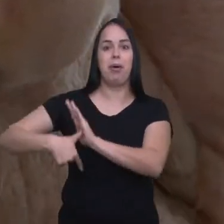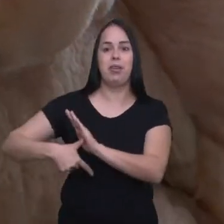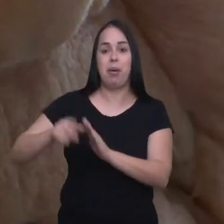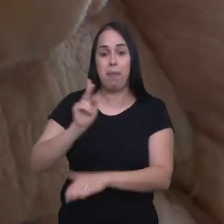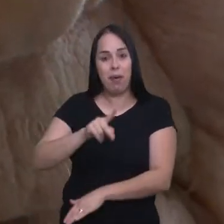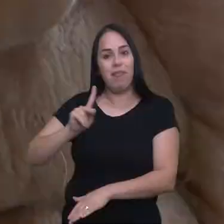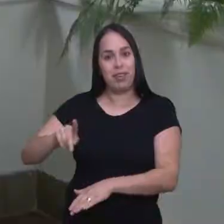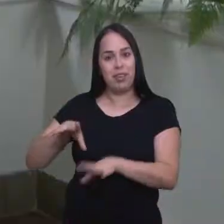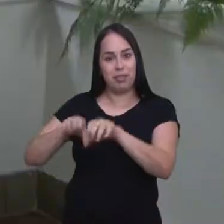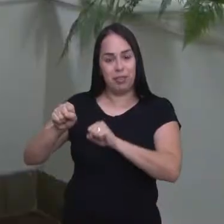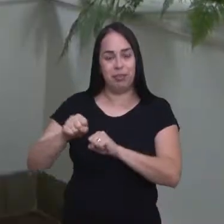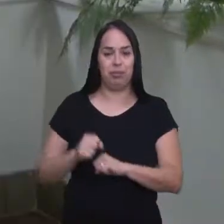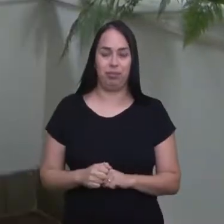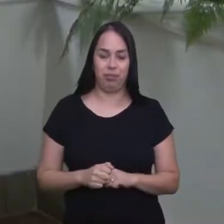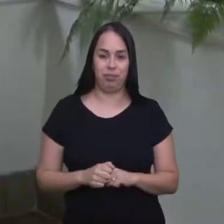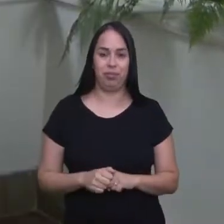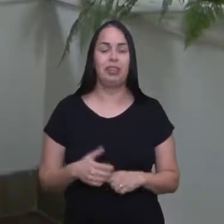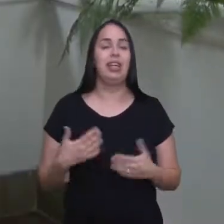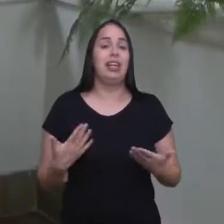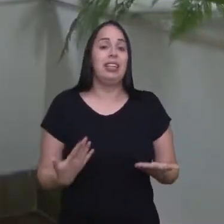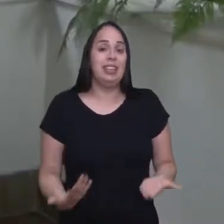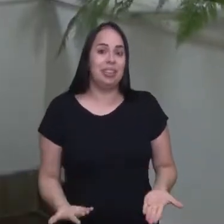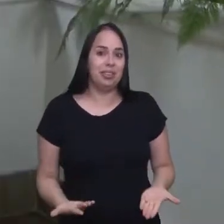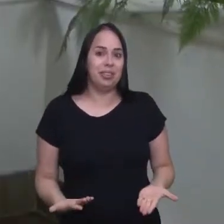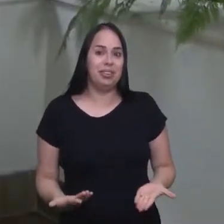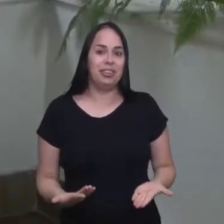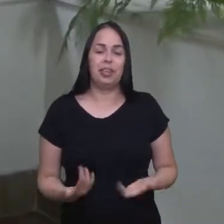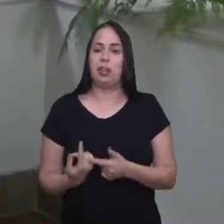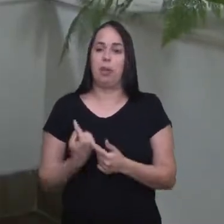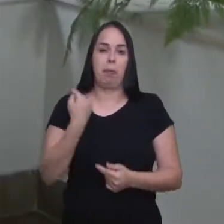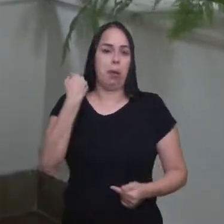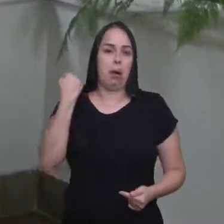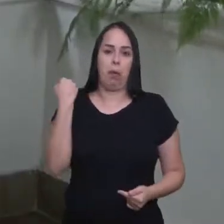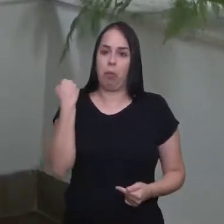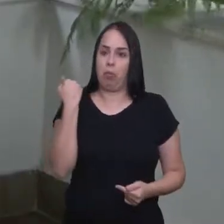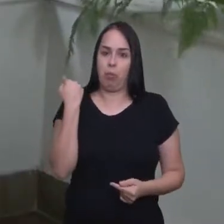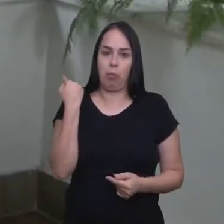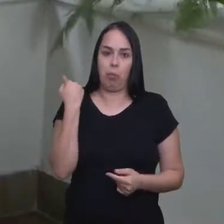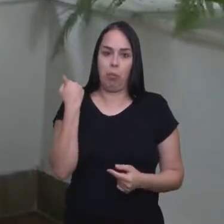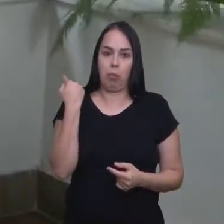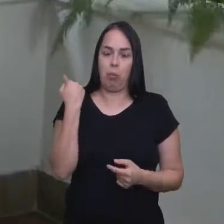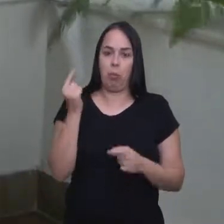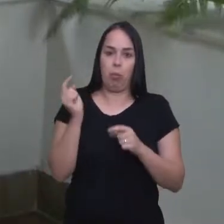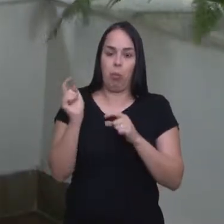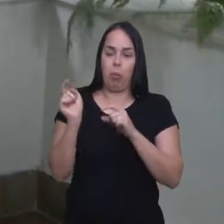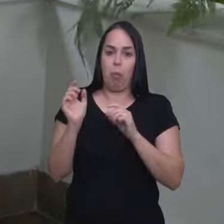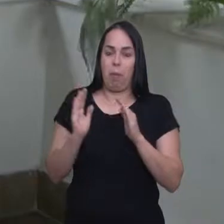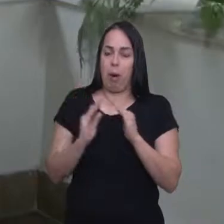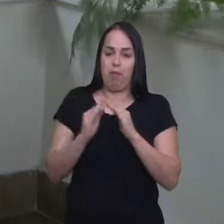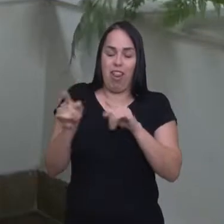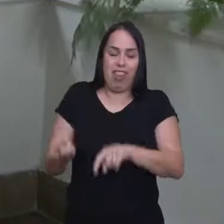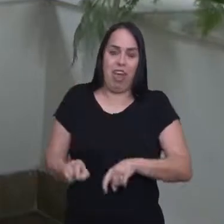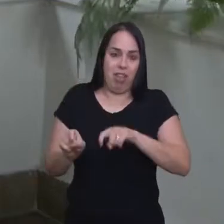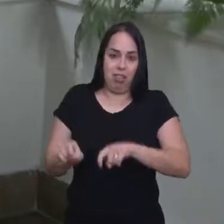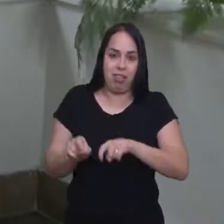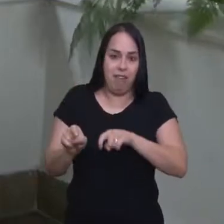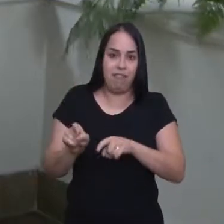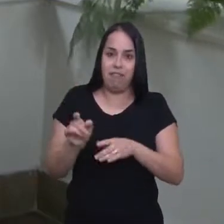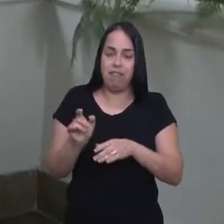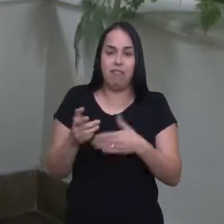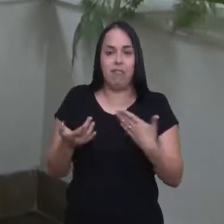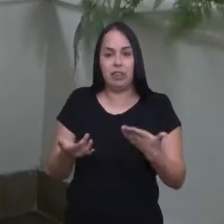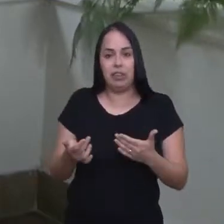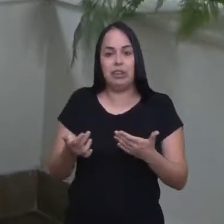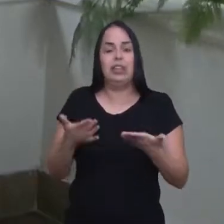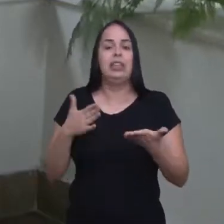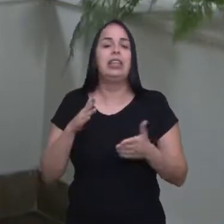poesia. É que a gente não tinha muito o que fazer na roça, então